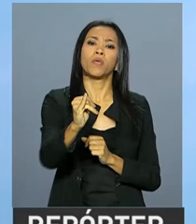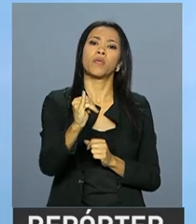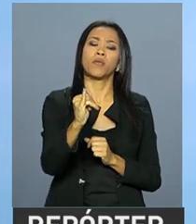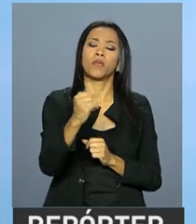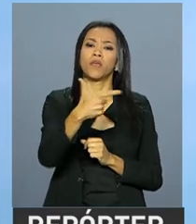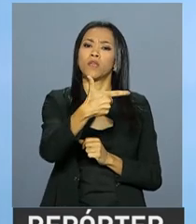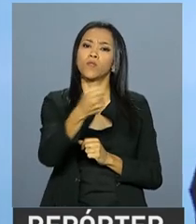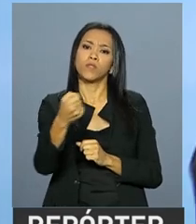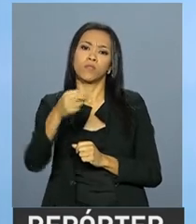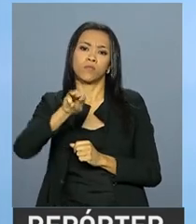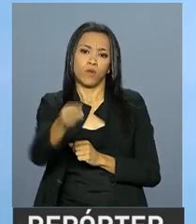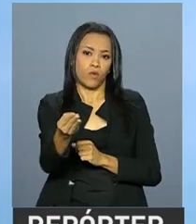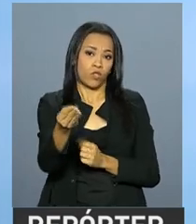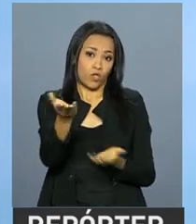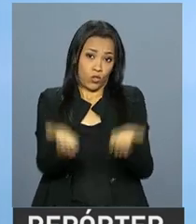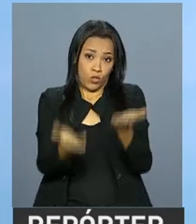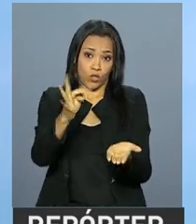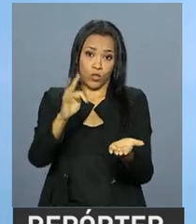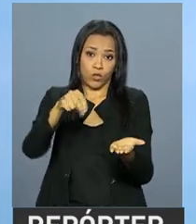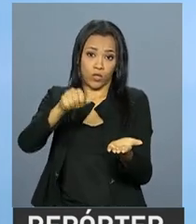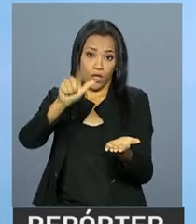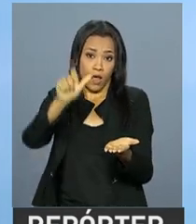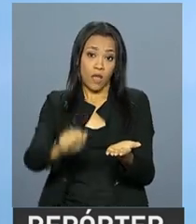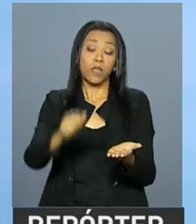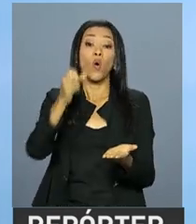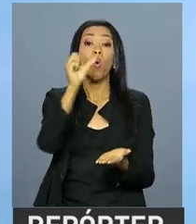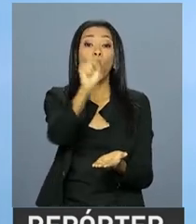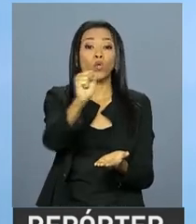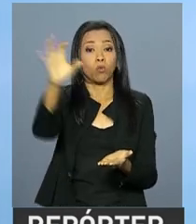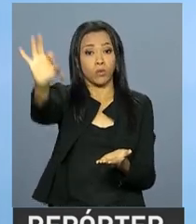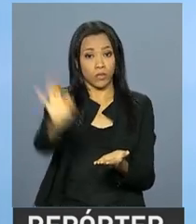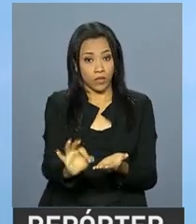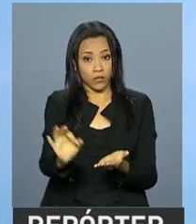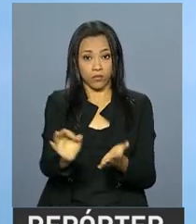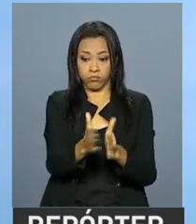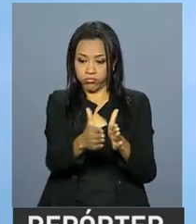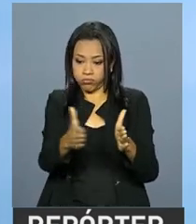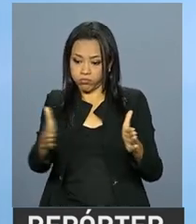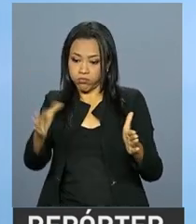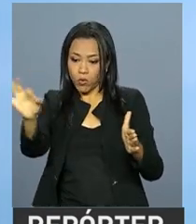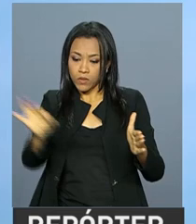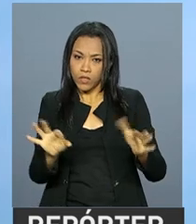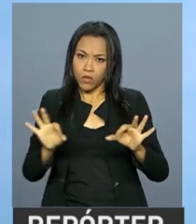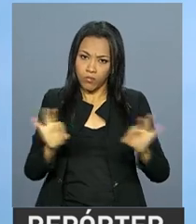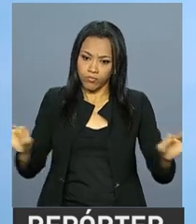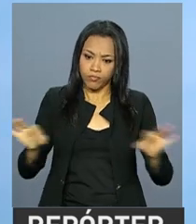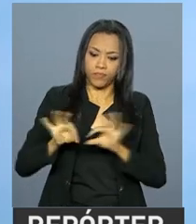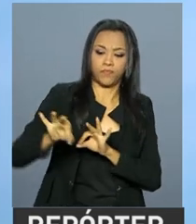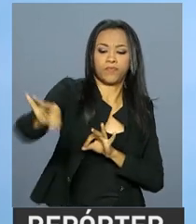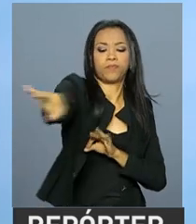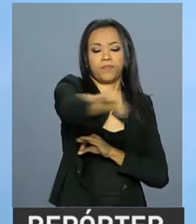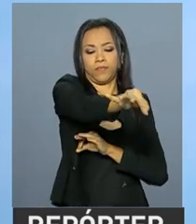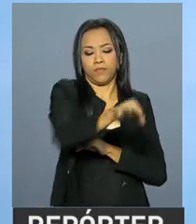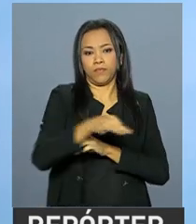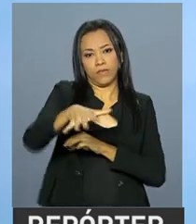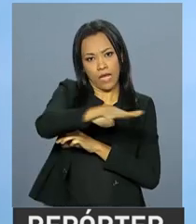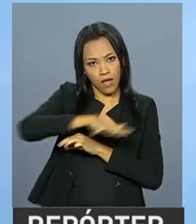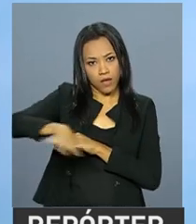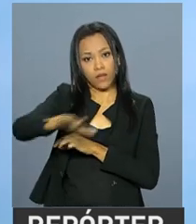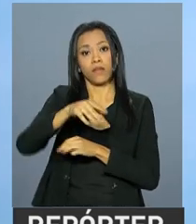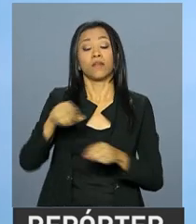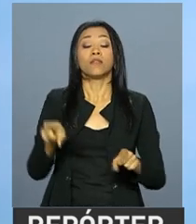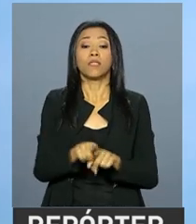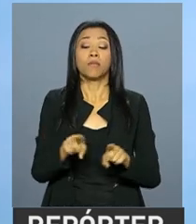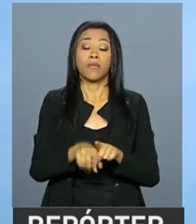toneladas, ocupando 8% do território para fazer agricultura. 8% paraa agricultura e